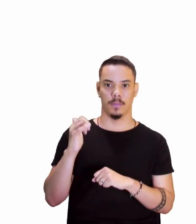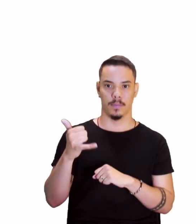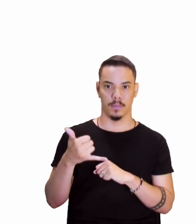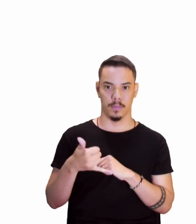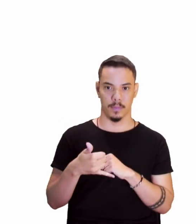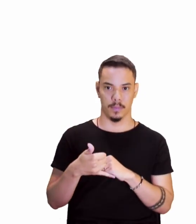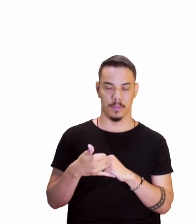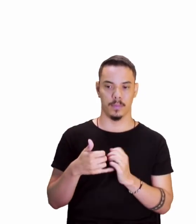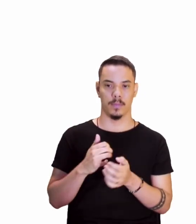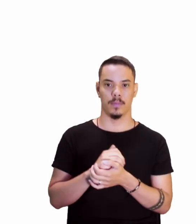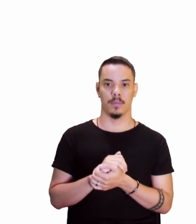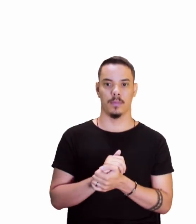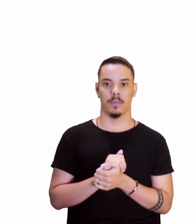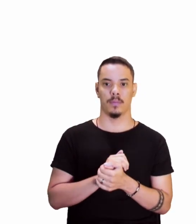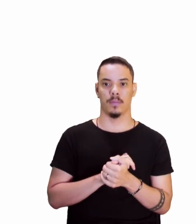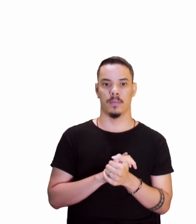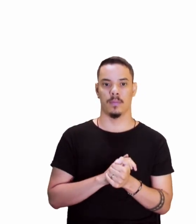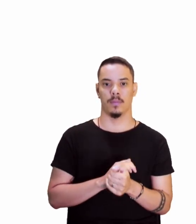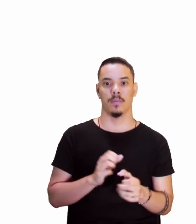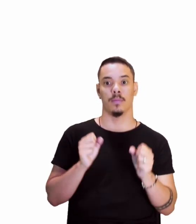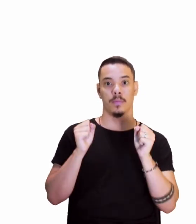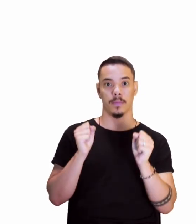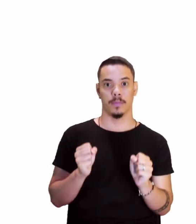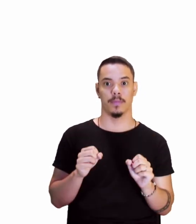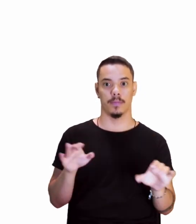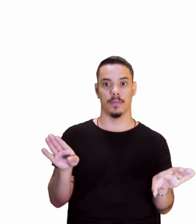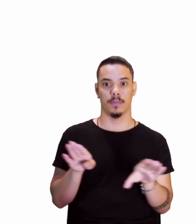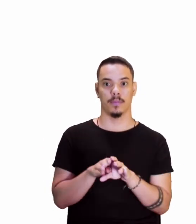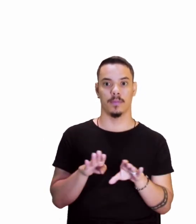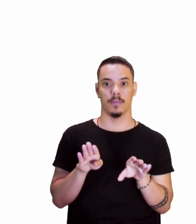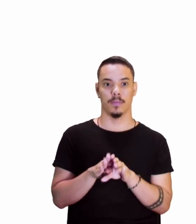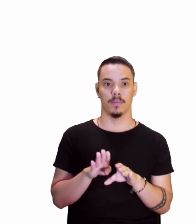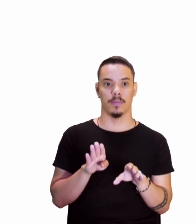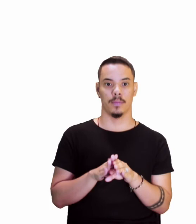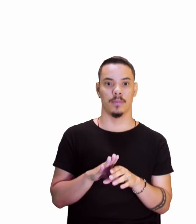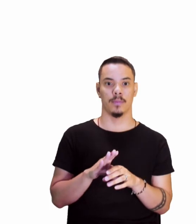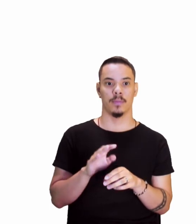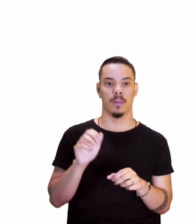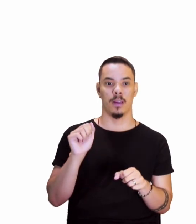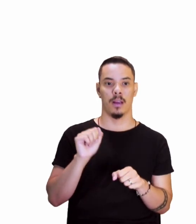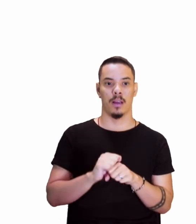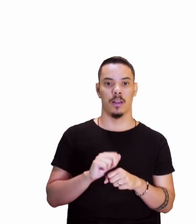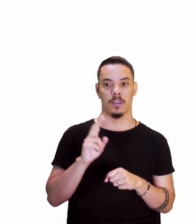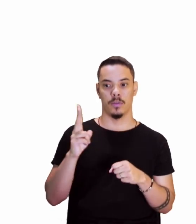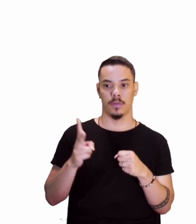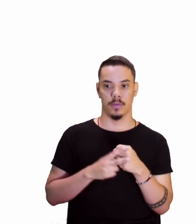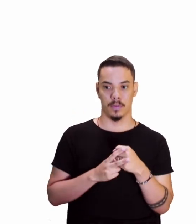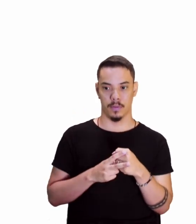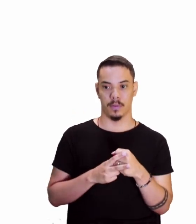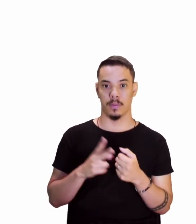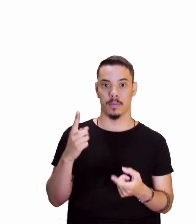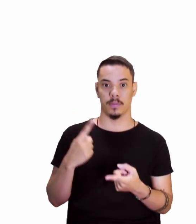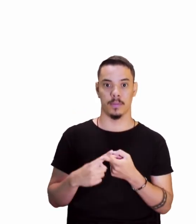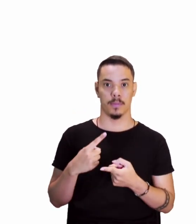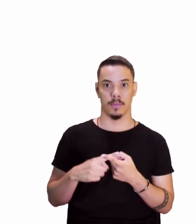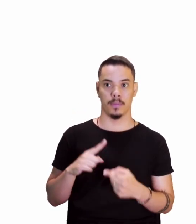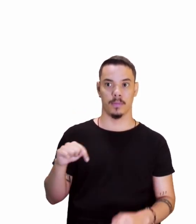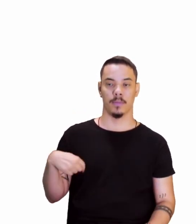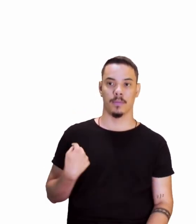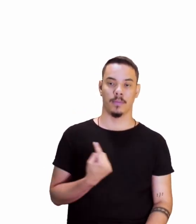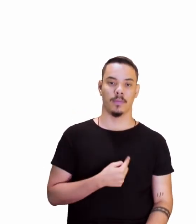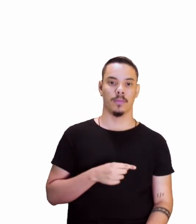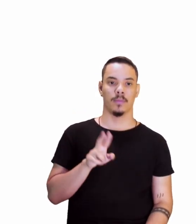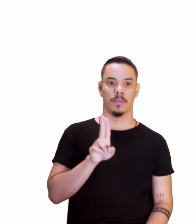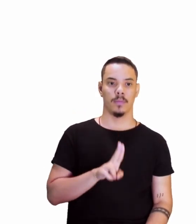adjetivos, tá certo? Pode ser também com advérbios, tá bom? Que aqui nós vamos trabalhar